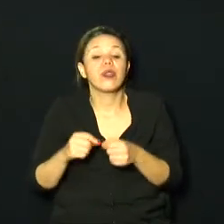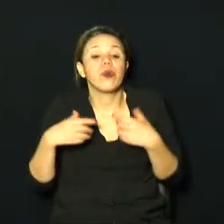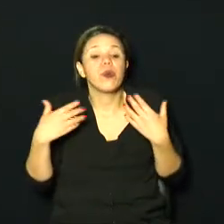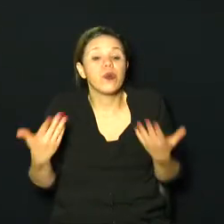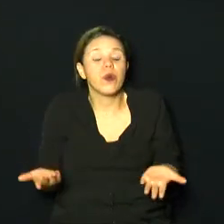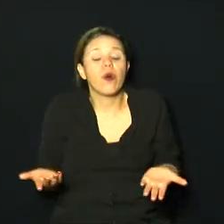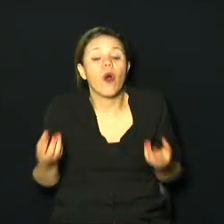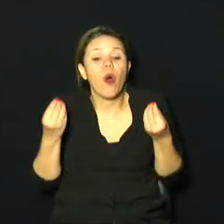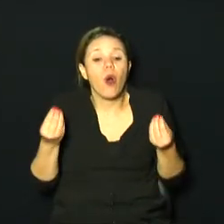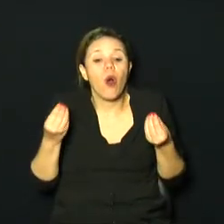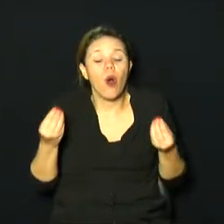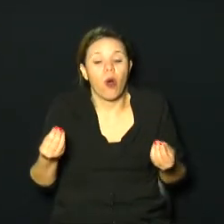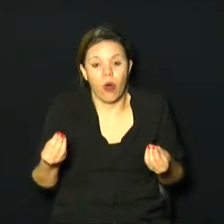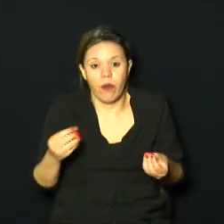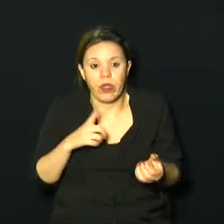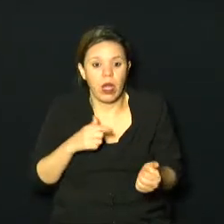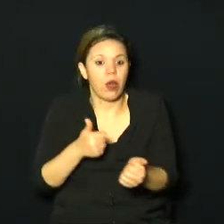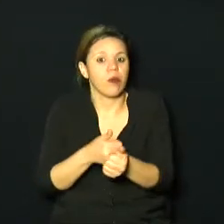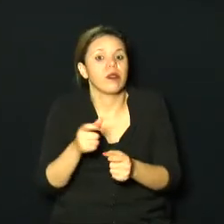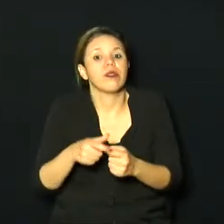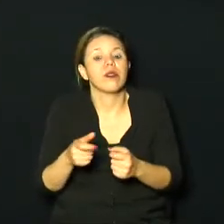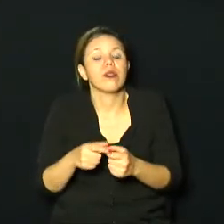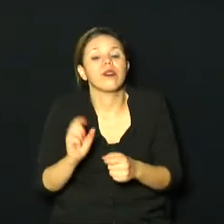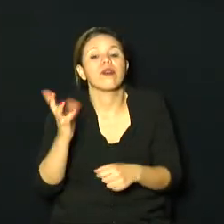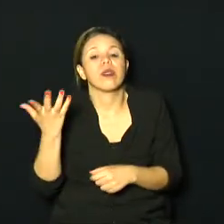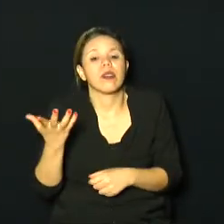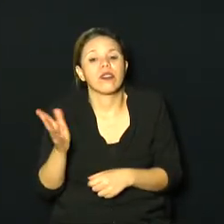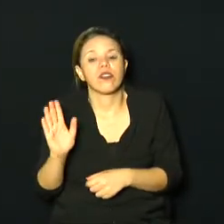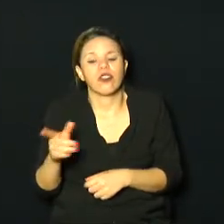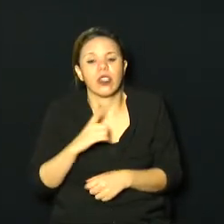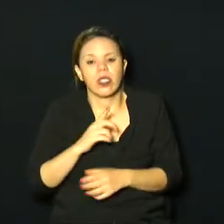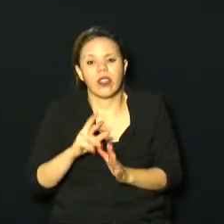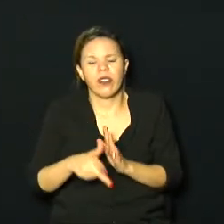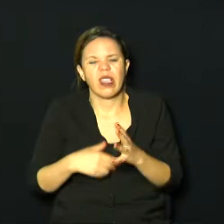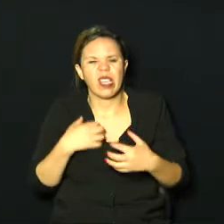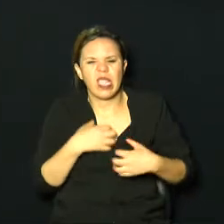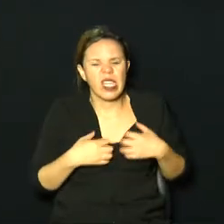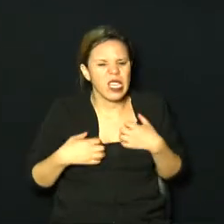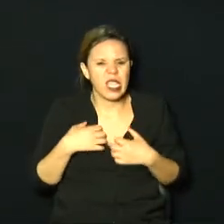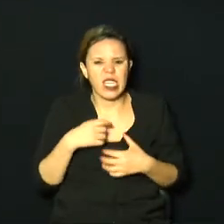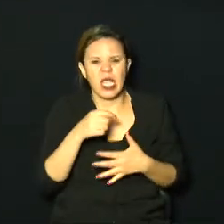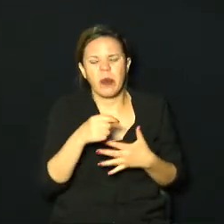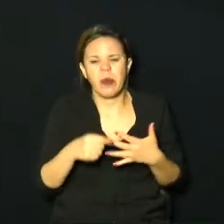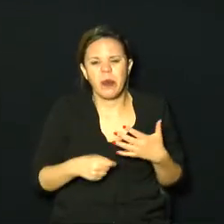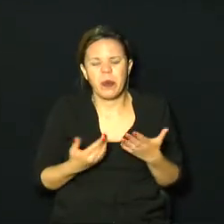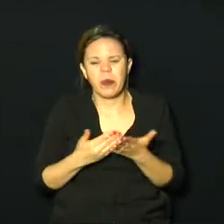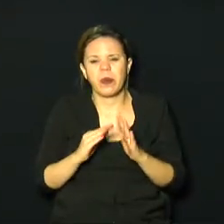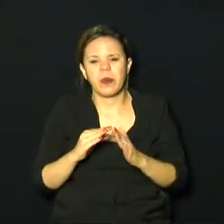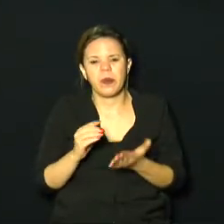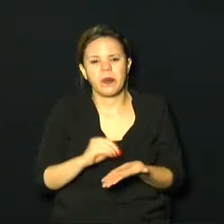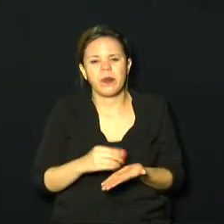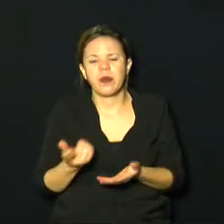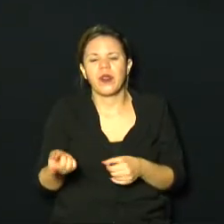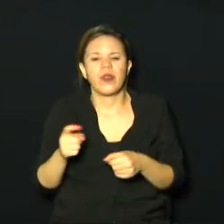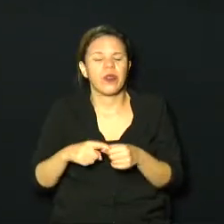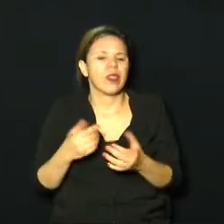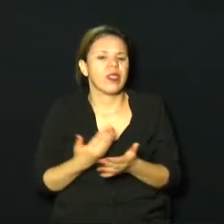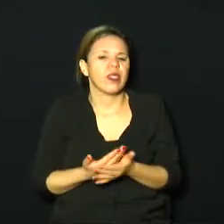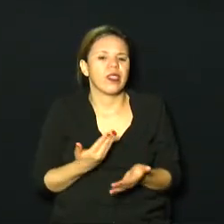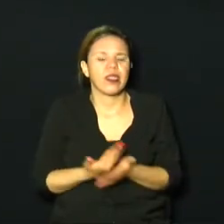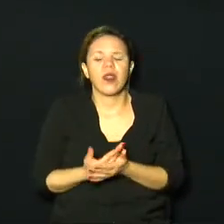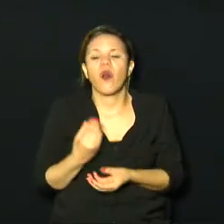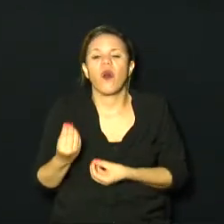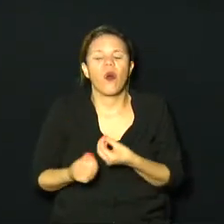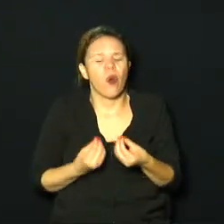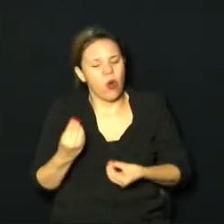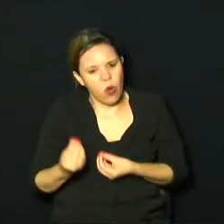as condições, aonde vai ter acompanhamento médico, o que vai acontecer, que já tem outras angústias em relação às escolas, por exemplo, vai voltar às aulas, vai ser como,